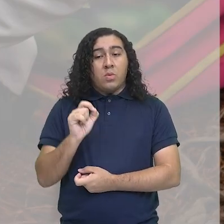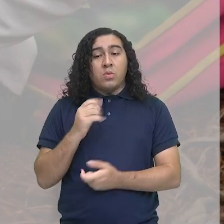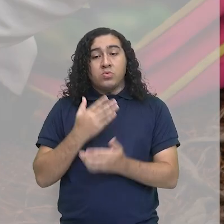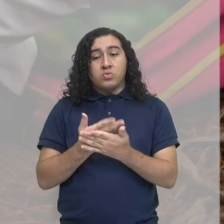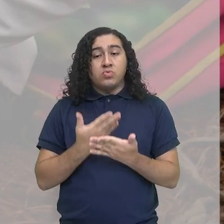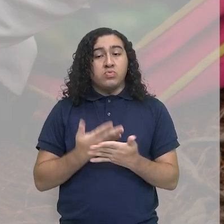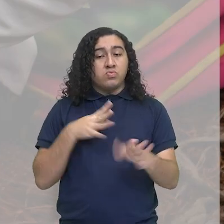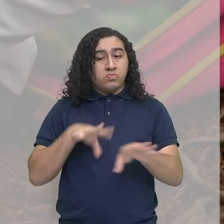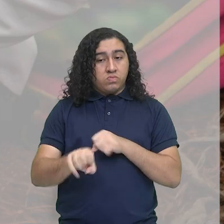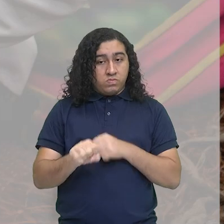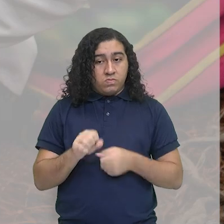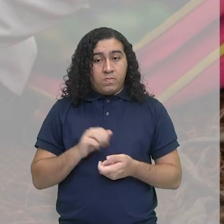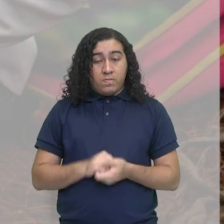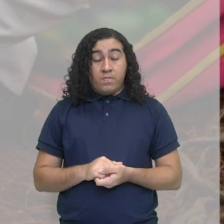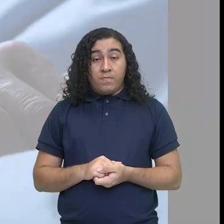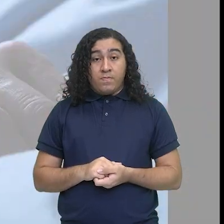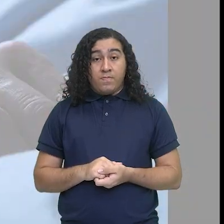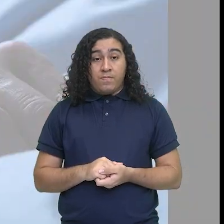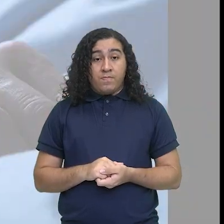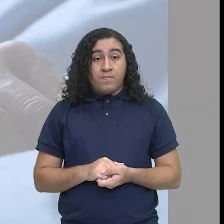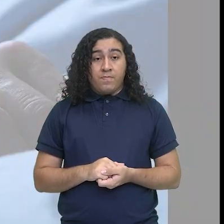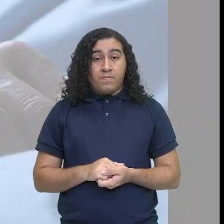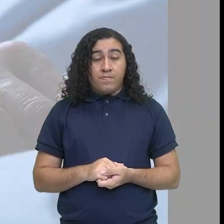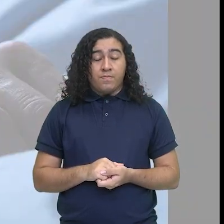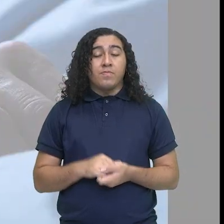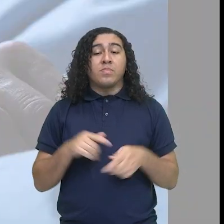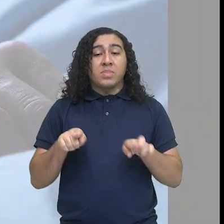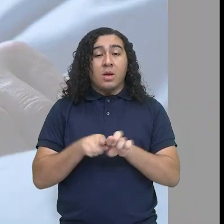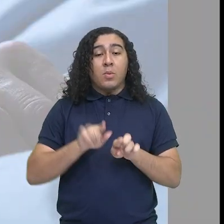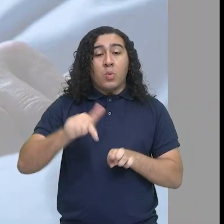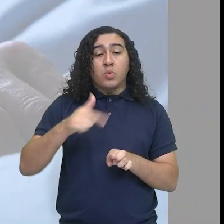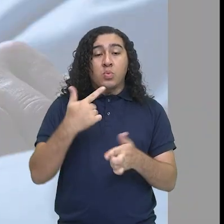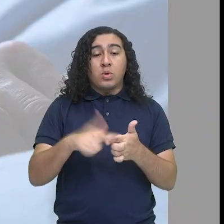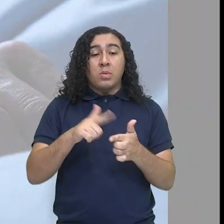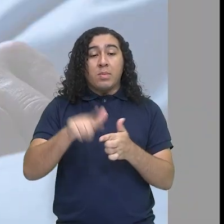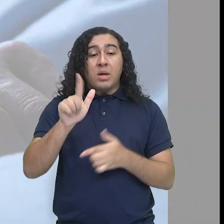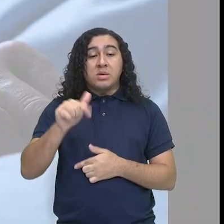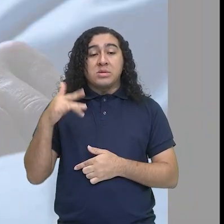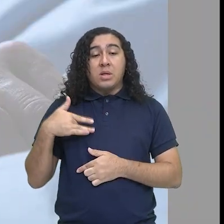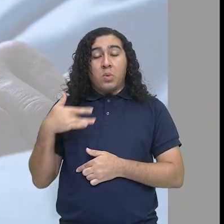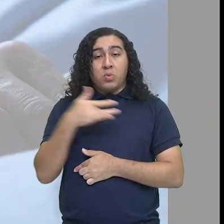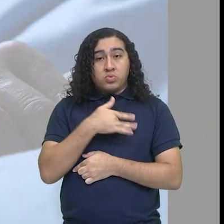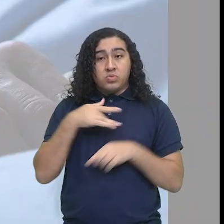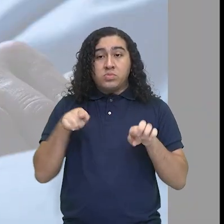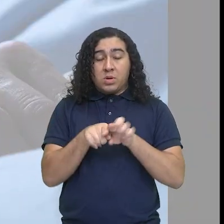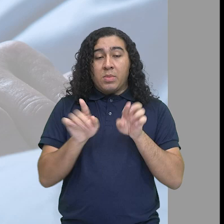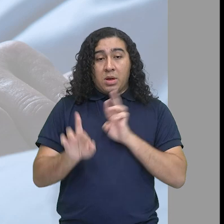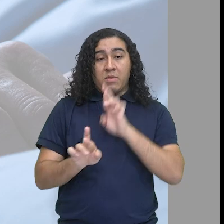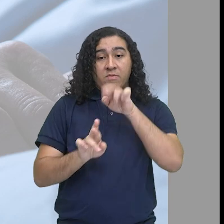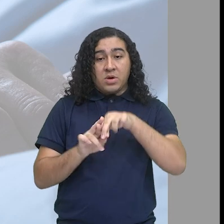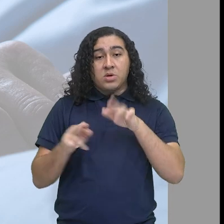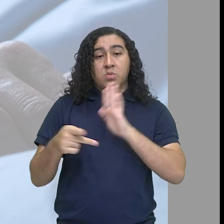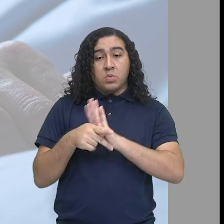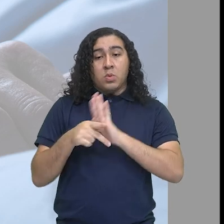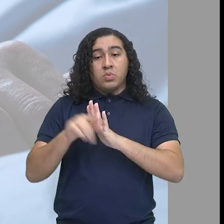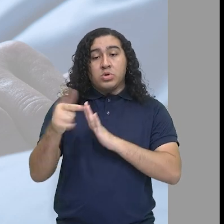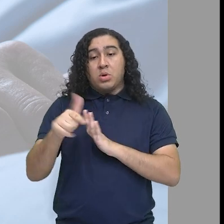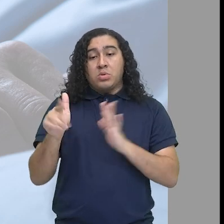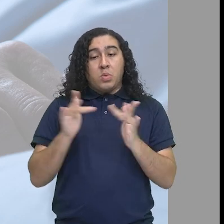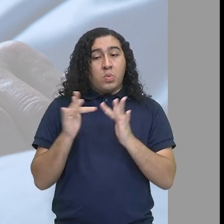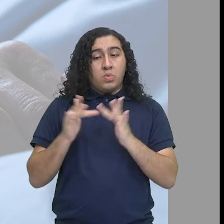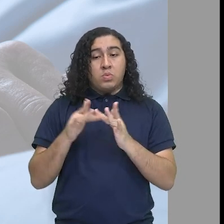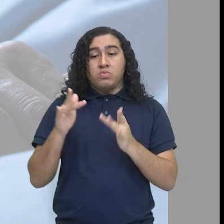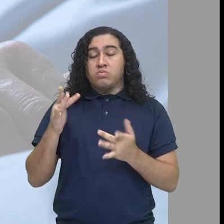completado, né. Outro problema muito comum é a questão da saúde, também está relacionado, né, de não ter acesso